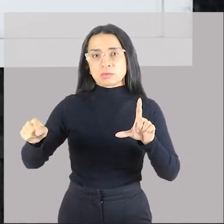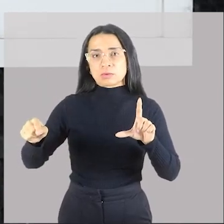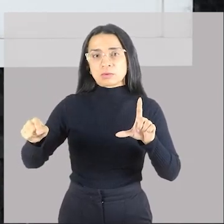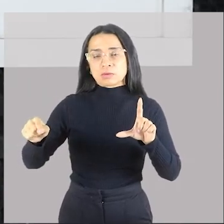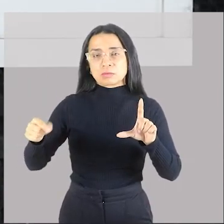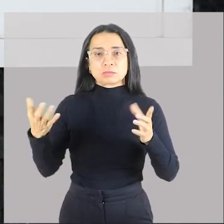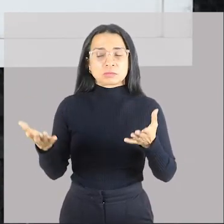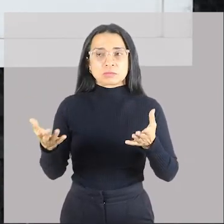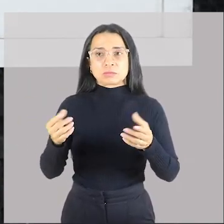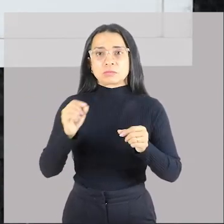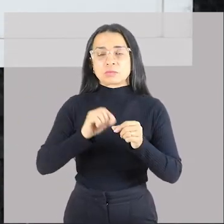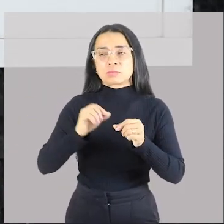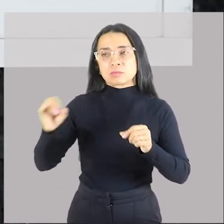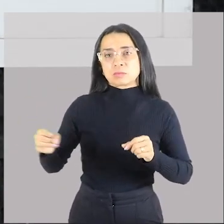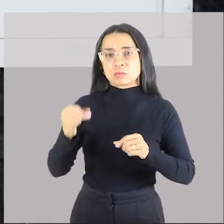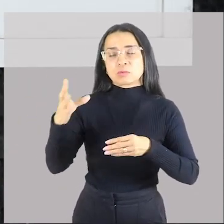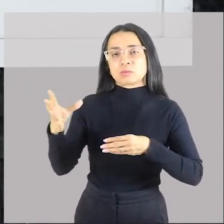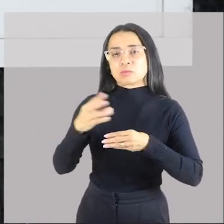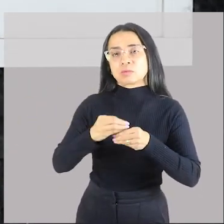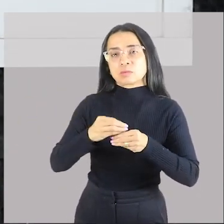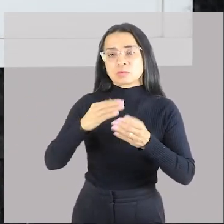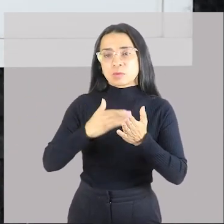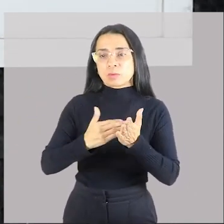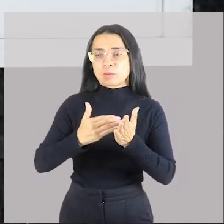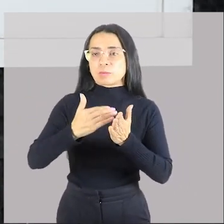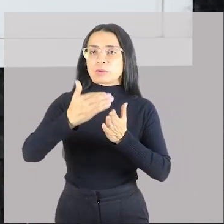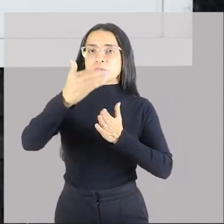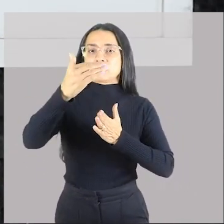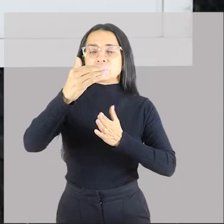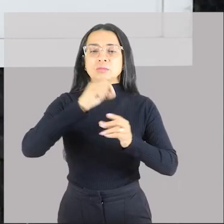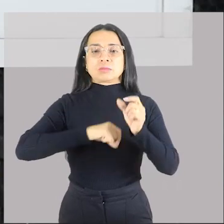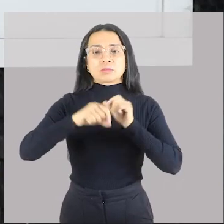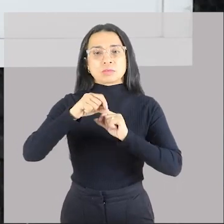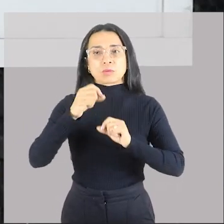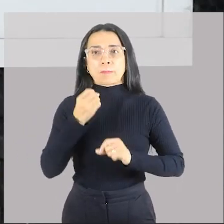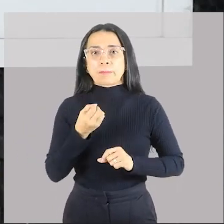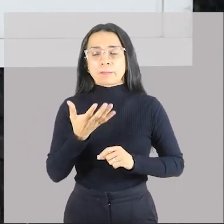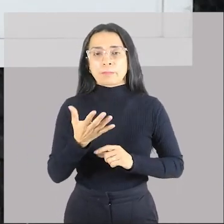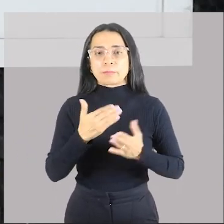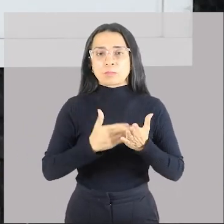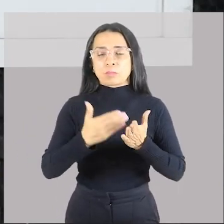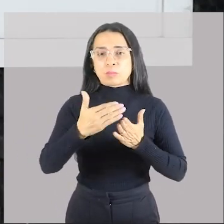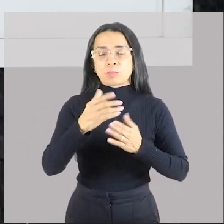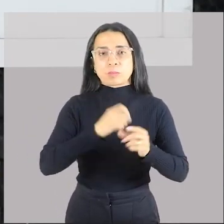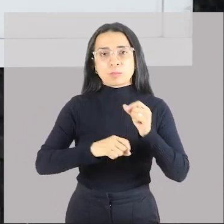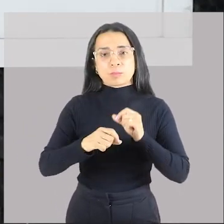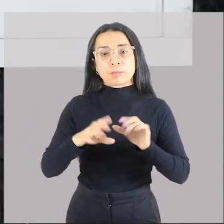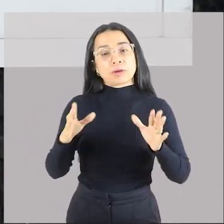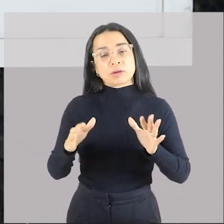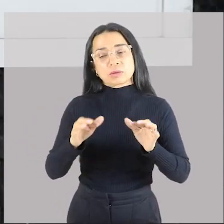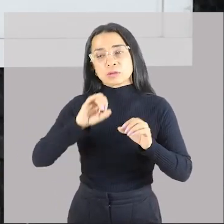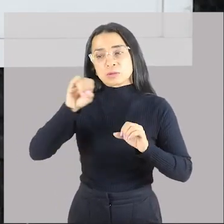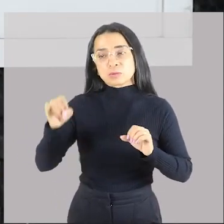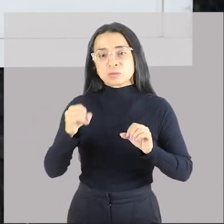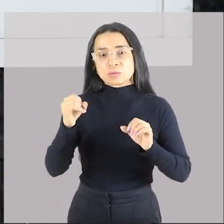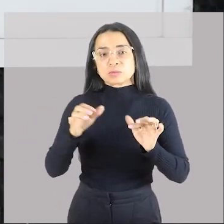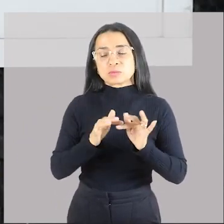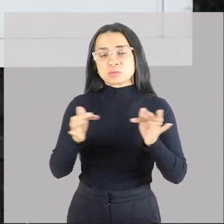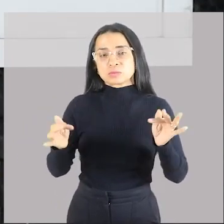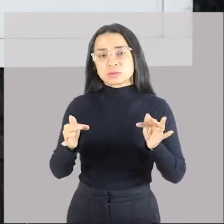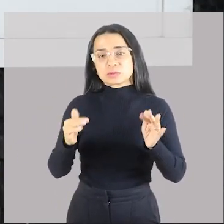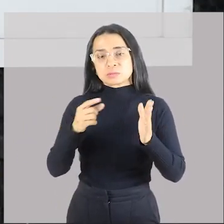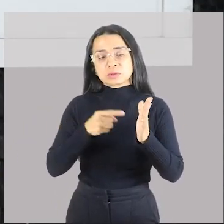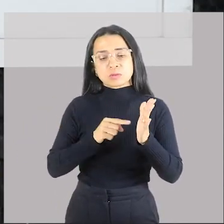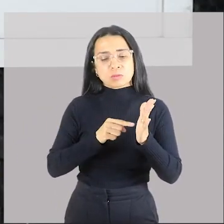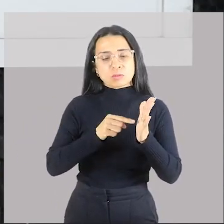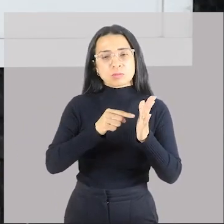quando é feito de juro composto é um crescimento bastante acentuado. Já o do juro simples é um